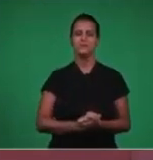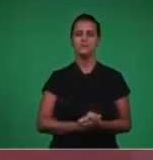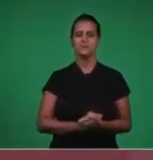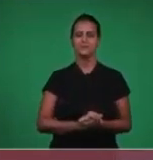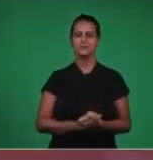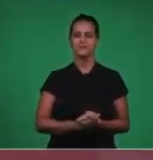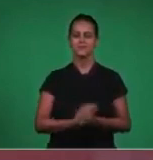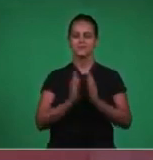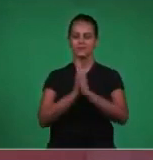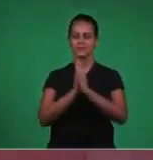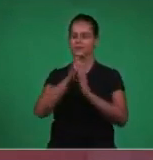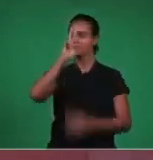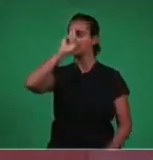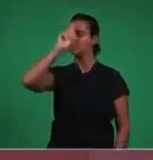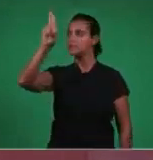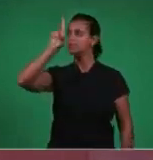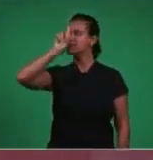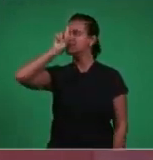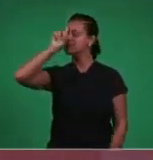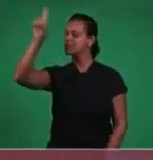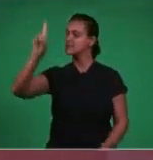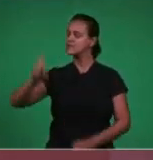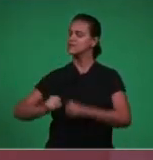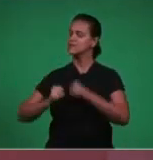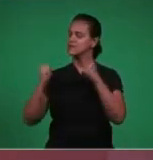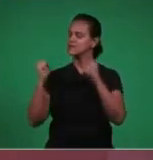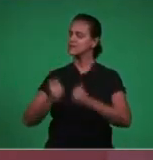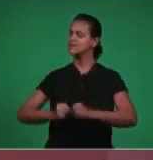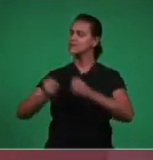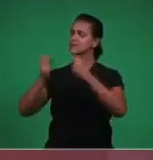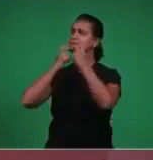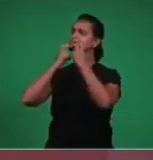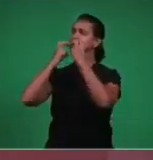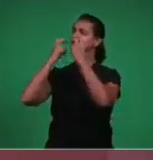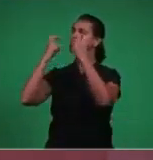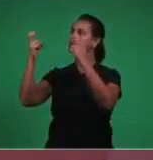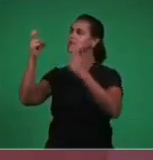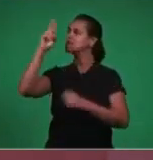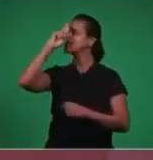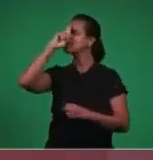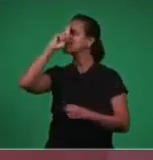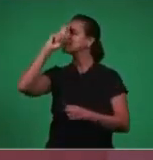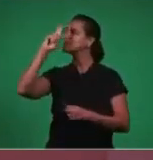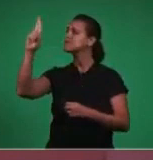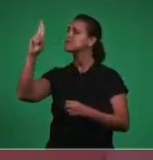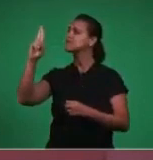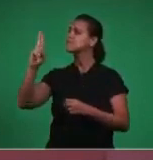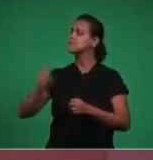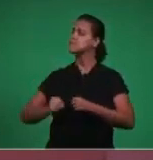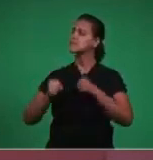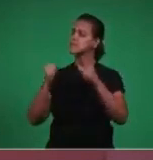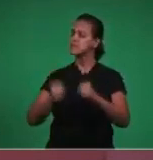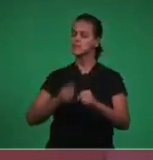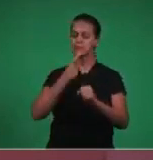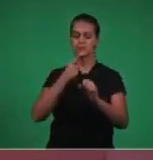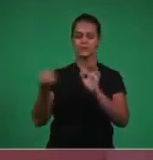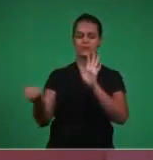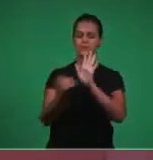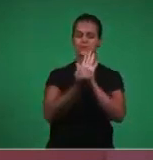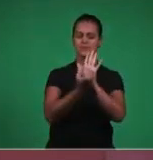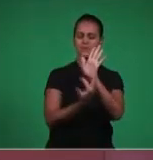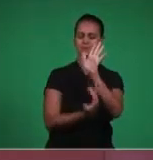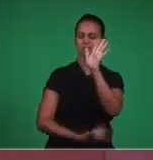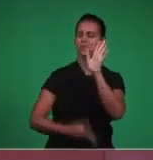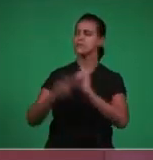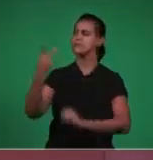Senhor Deus Todo-Poderoso, a Ti clamamos pelo poder que há no sangue do Teu